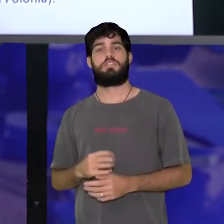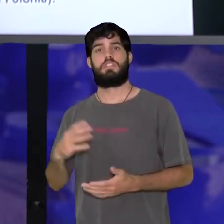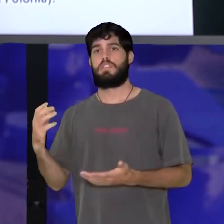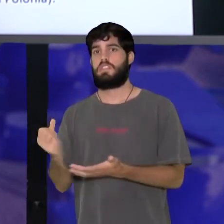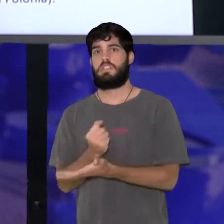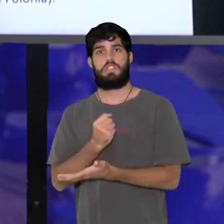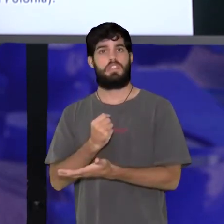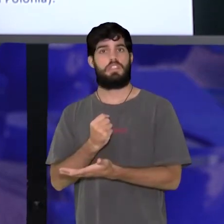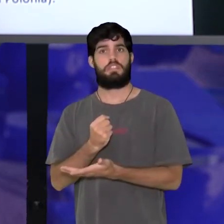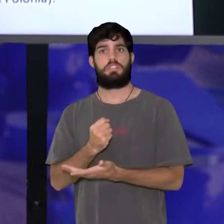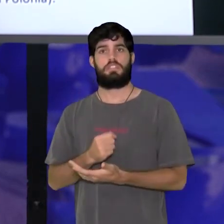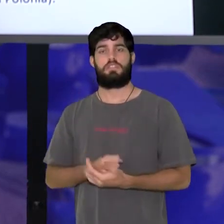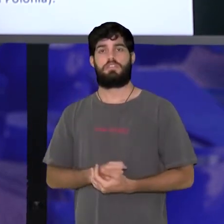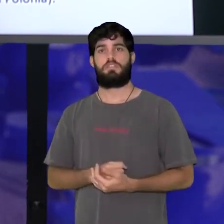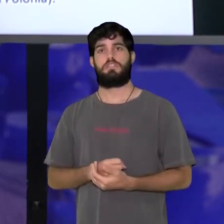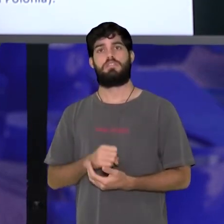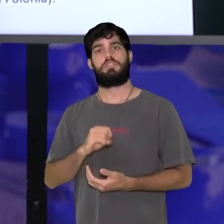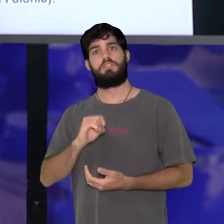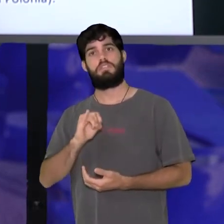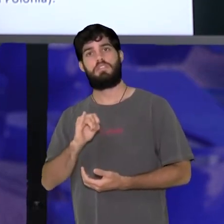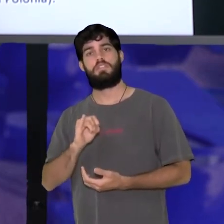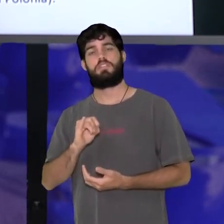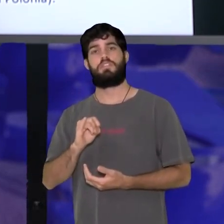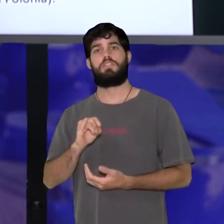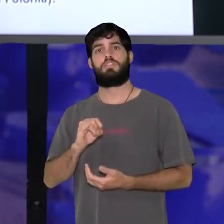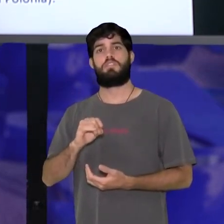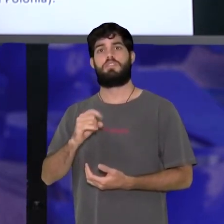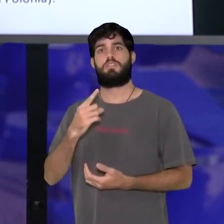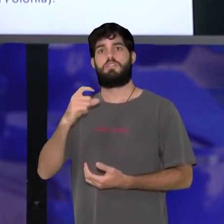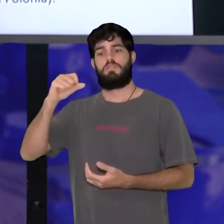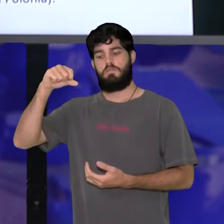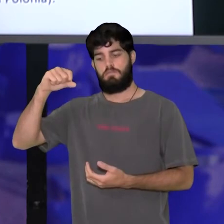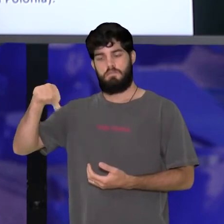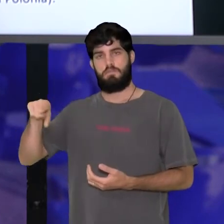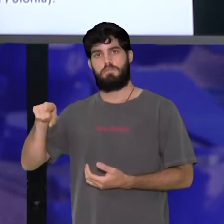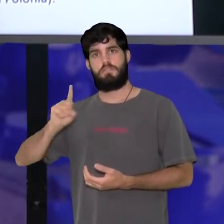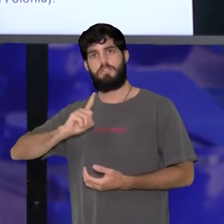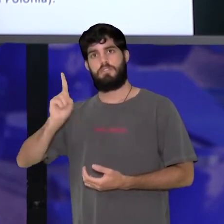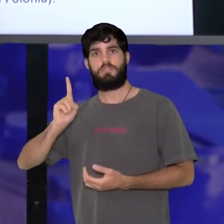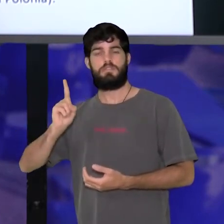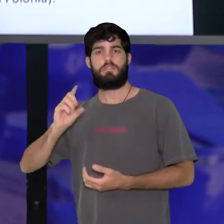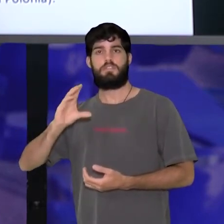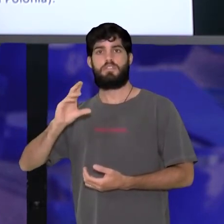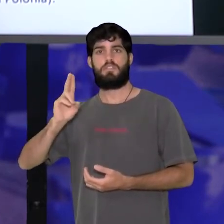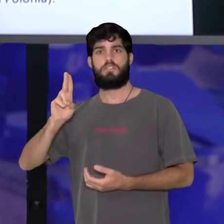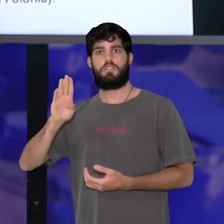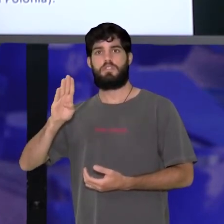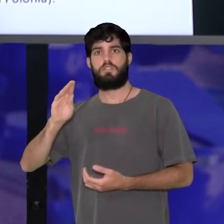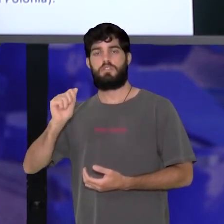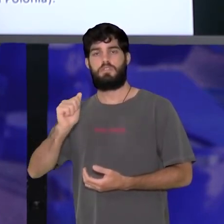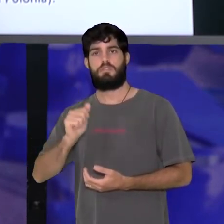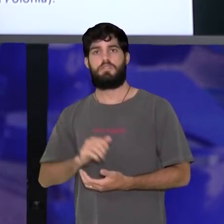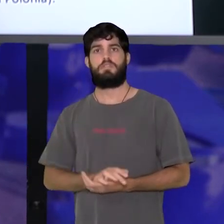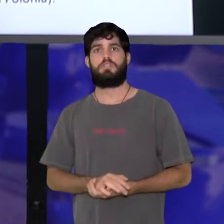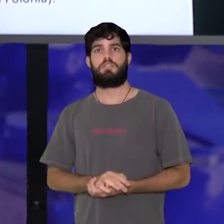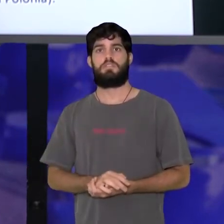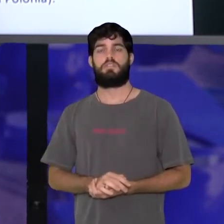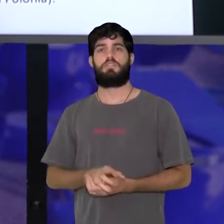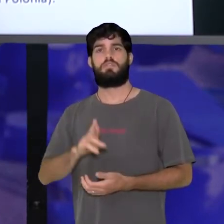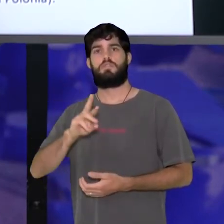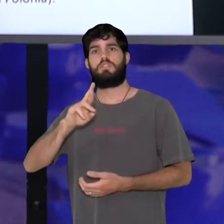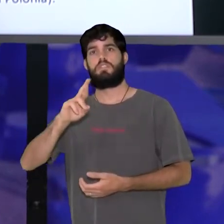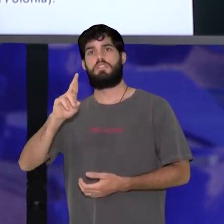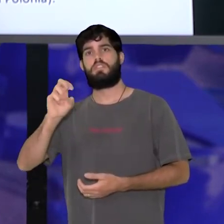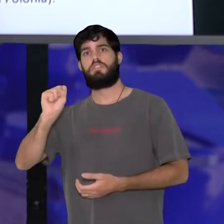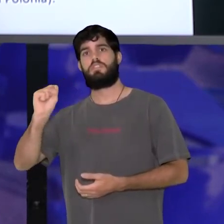retirasse os mísseis, senão eles jogariam uma bomba atômica sobre Cuba. Aí os soviéticos